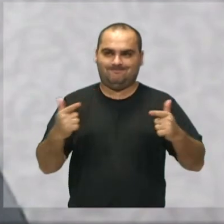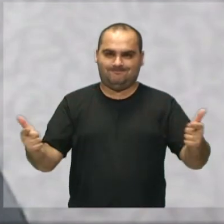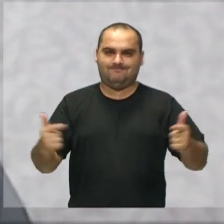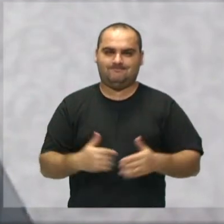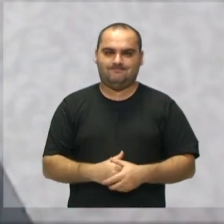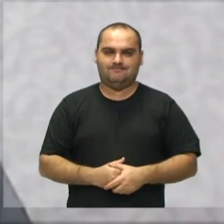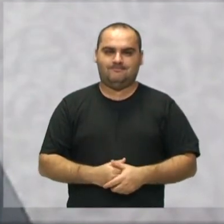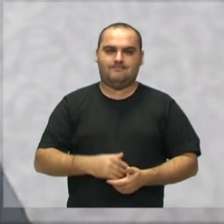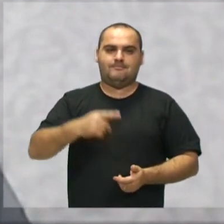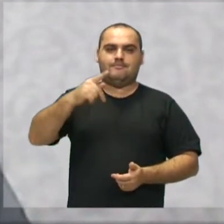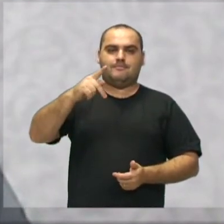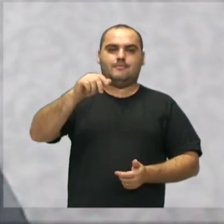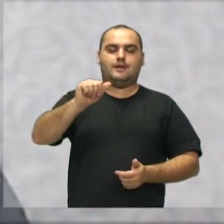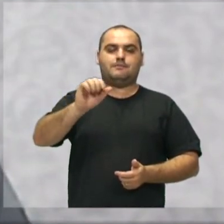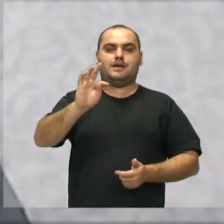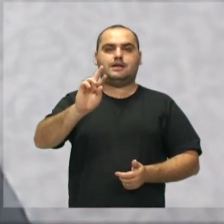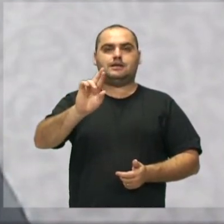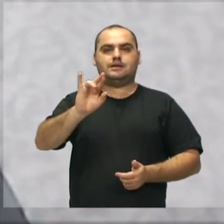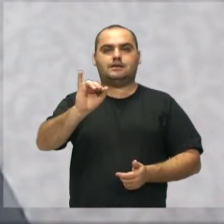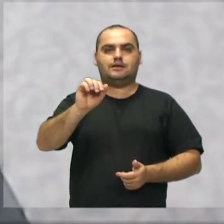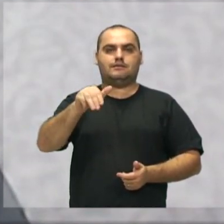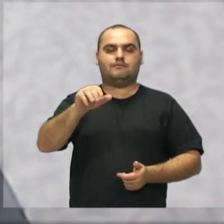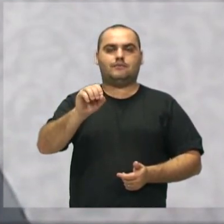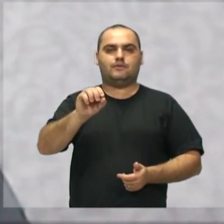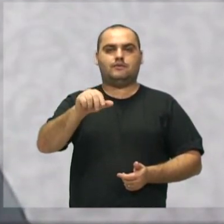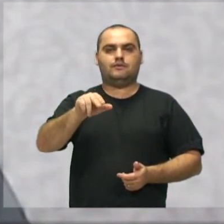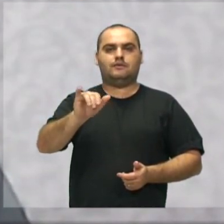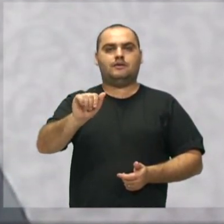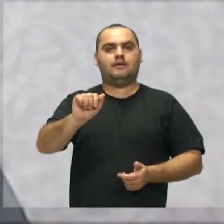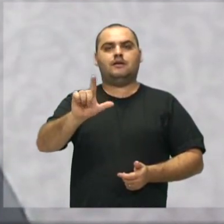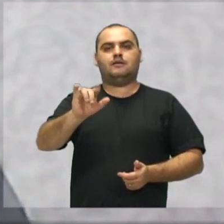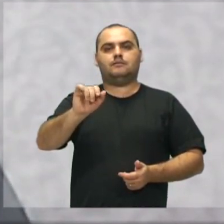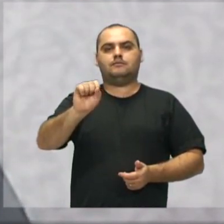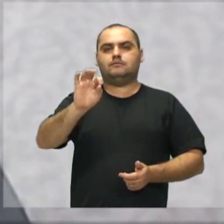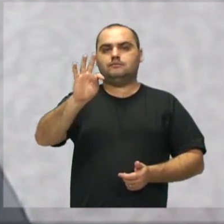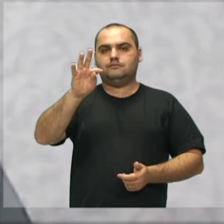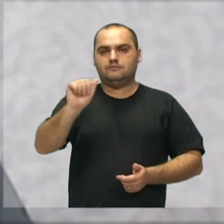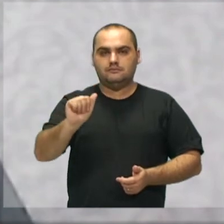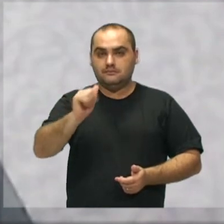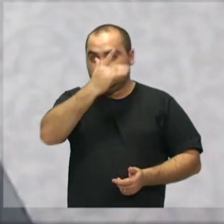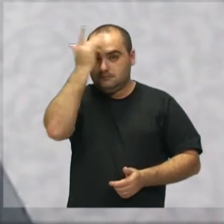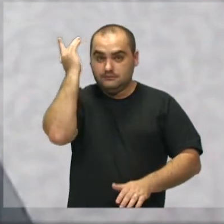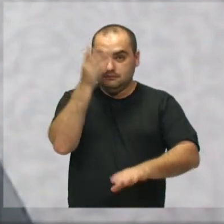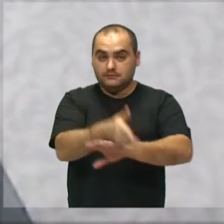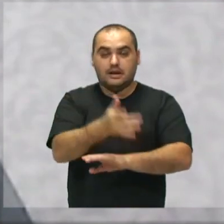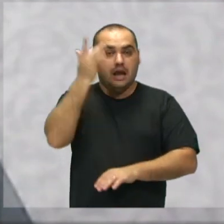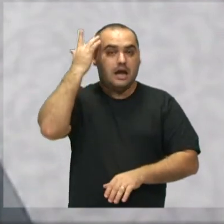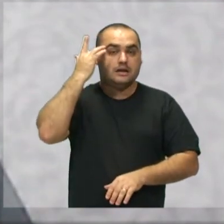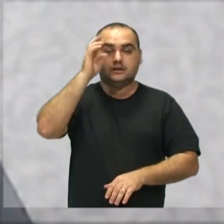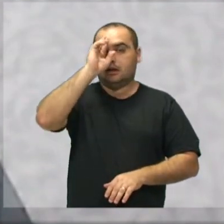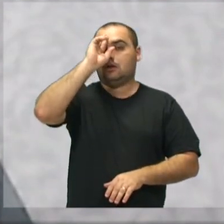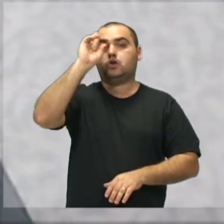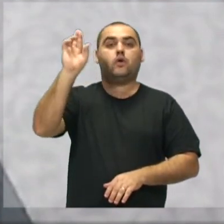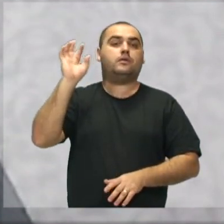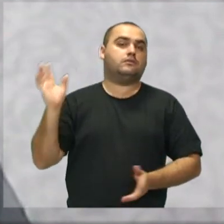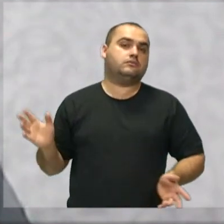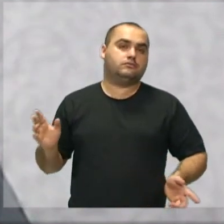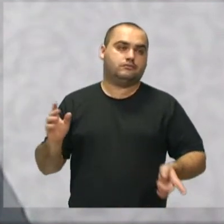somos patrimonialistas. Quem entra numa gestão pública, entra e acha que é dono. E esse é o comportamento